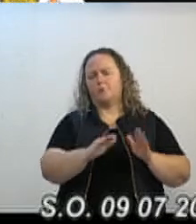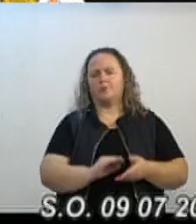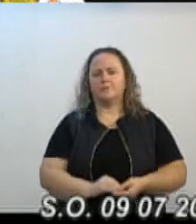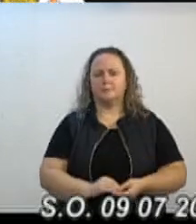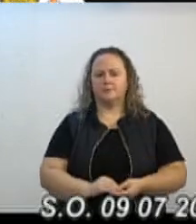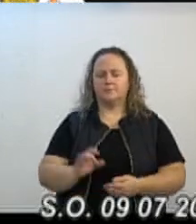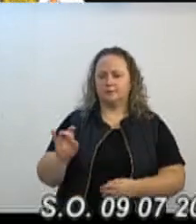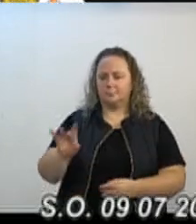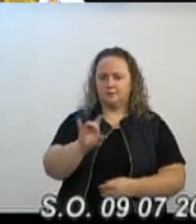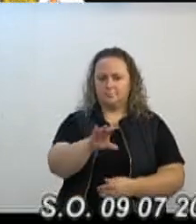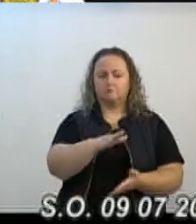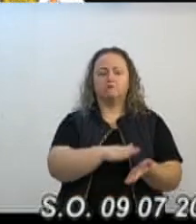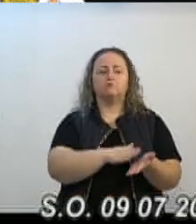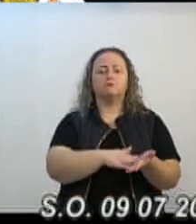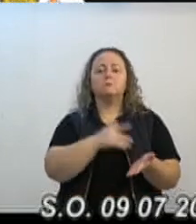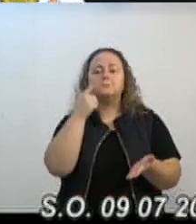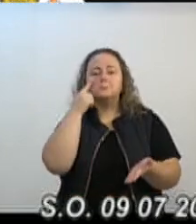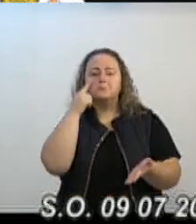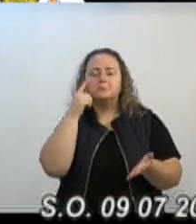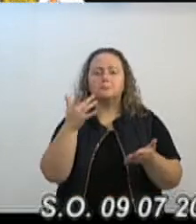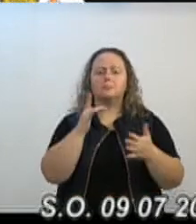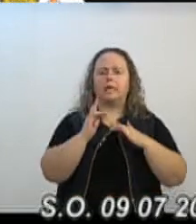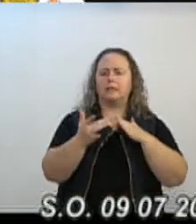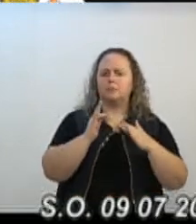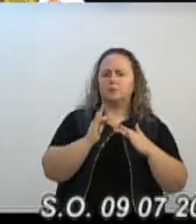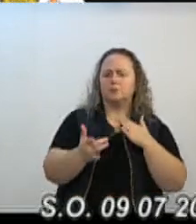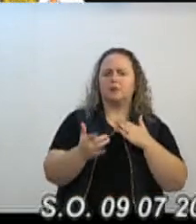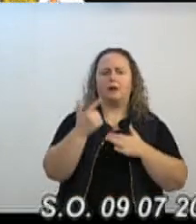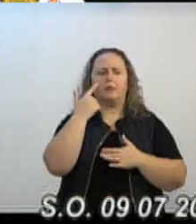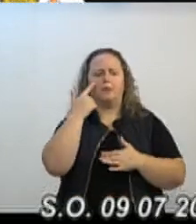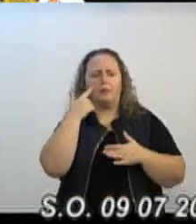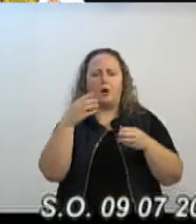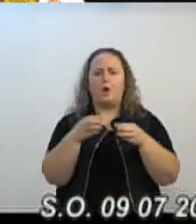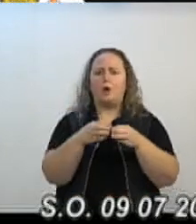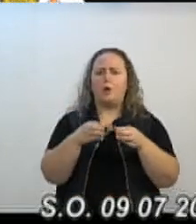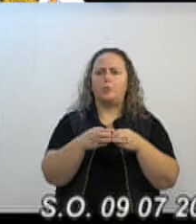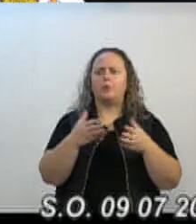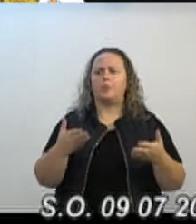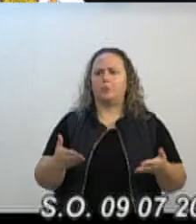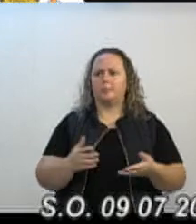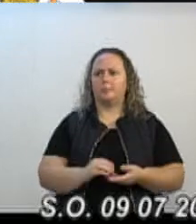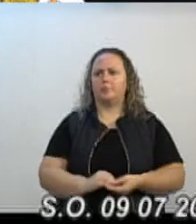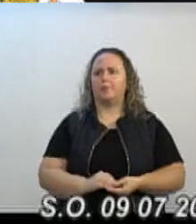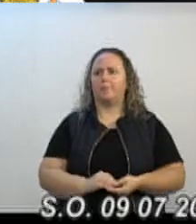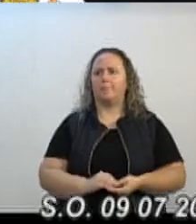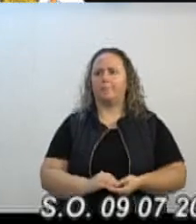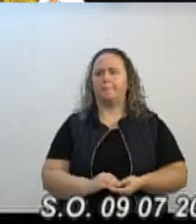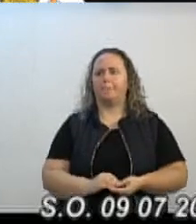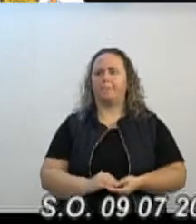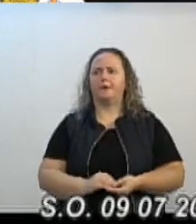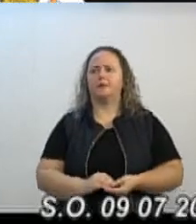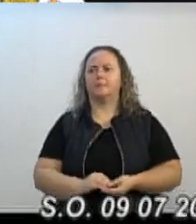vai ser cobrado nas redes sociais, vai ser cobrado na sua postura. Eu serei cobrado pelas pessoas, estou sendo